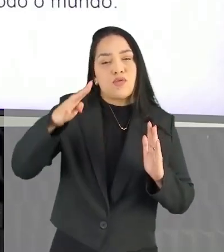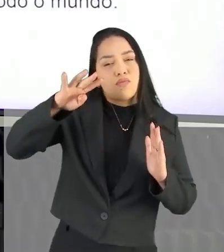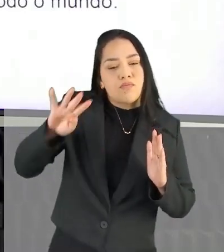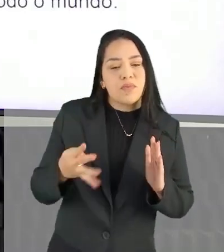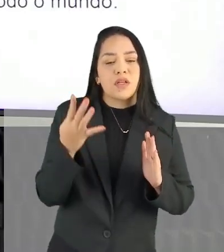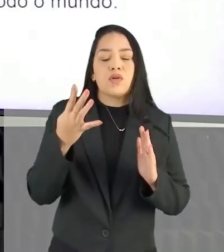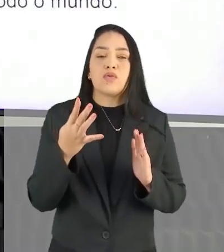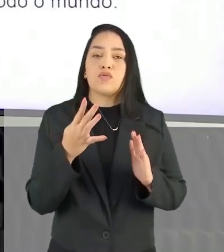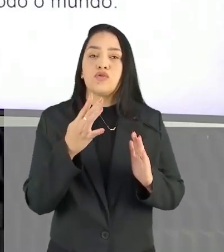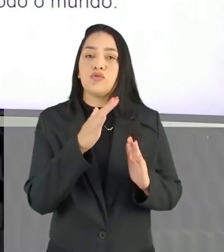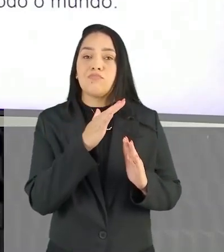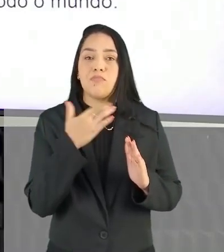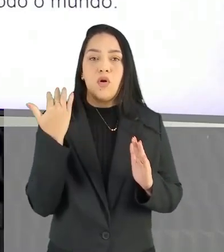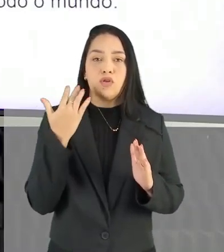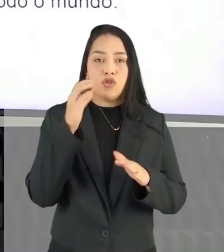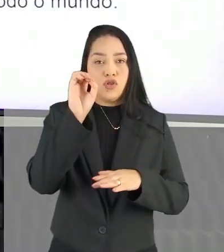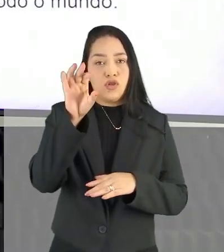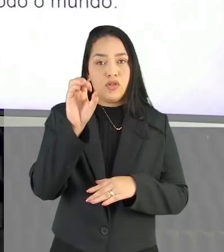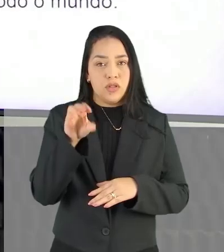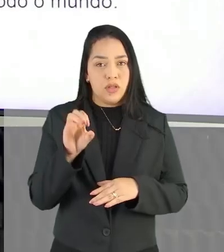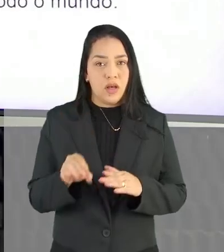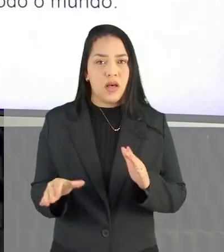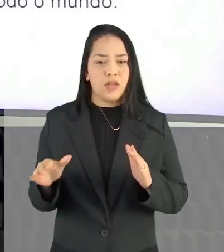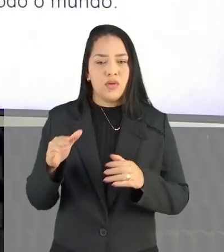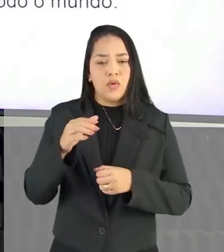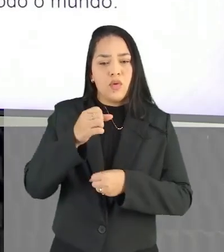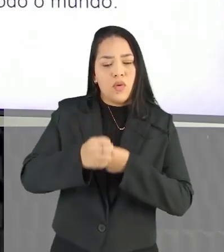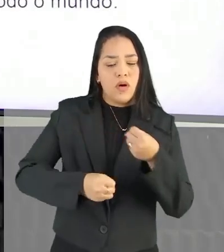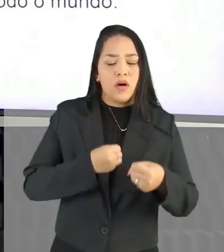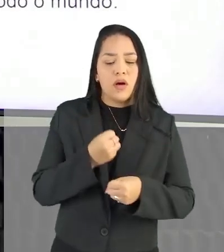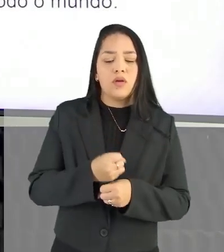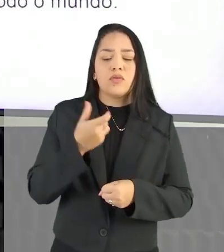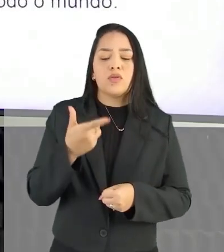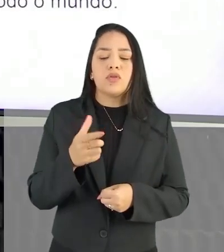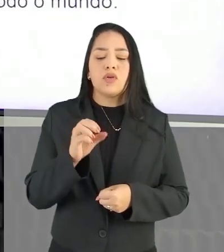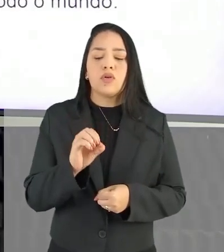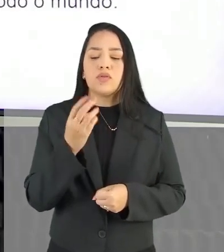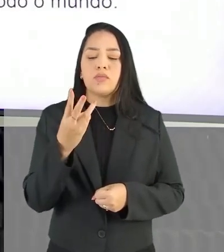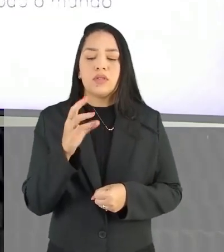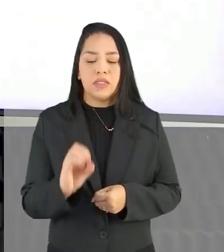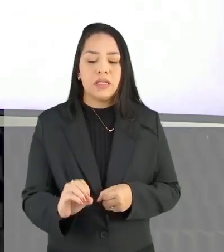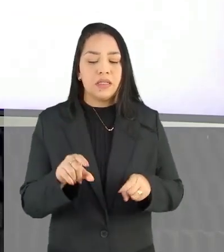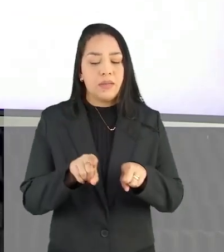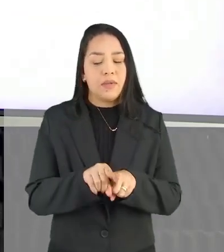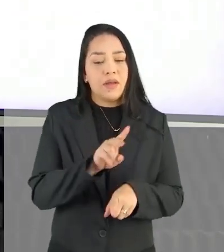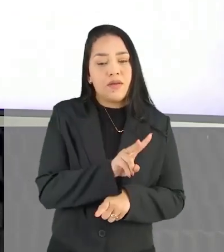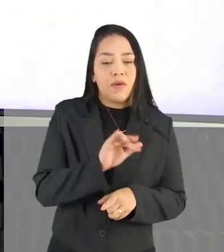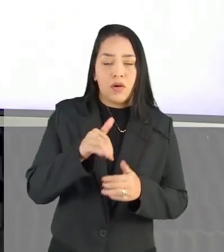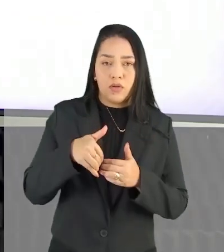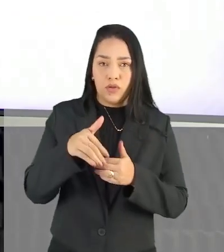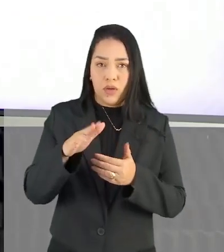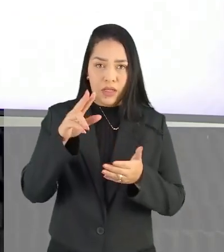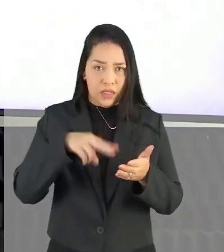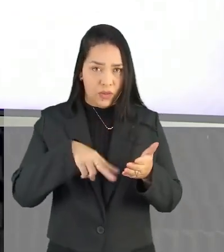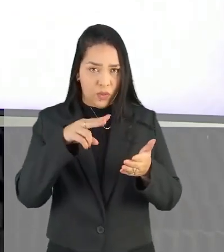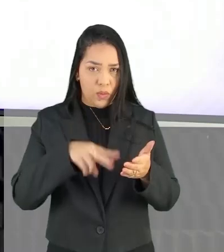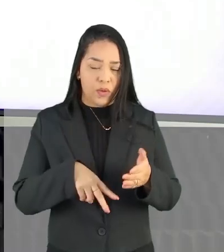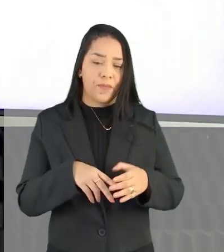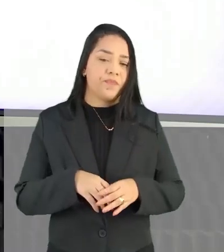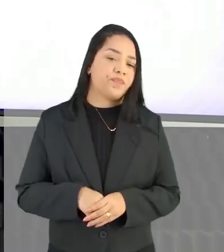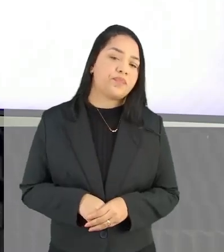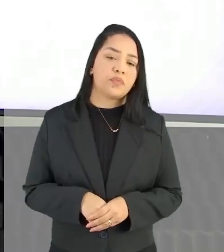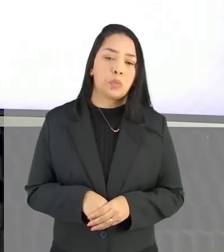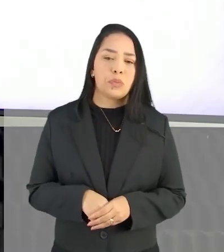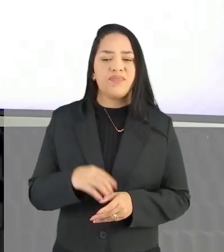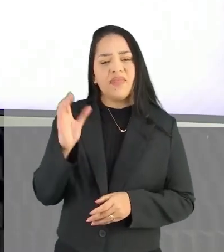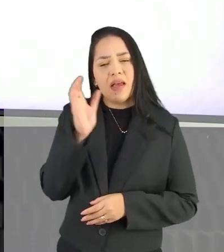milhões de mortes de trânsito em 2030, né? Então, é algo, assim, bem significativo. E aí a gente vai continuar a leitura. A